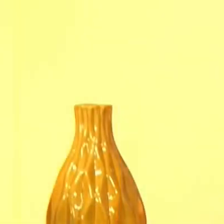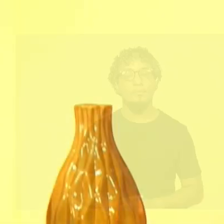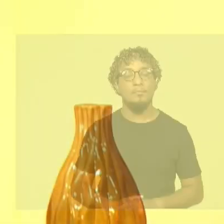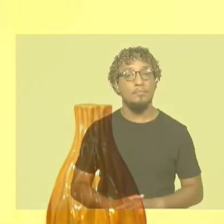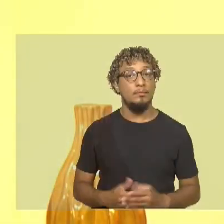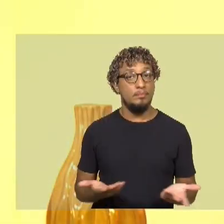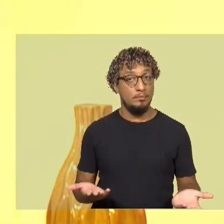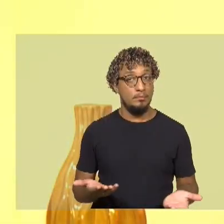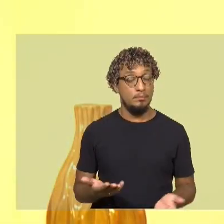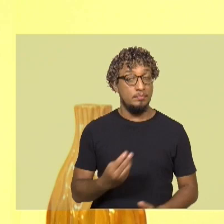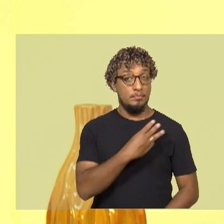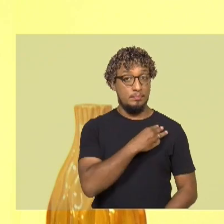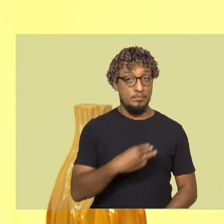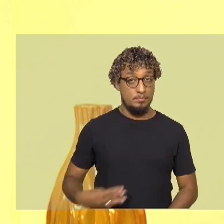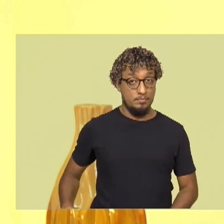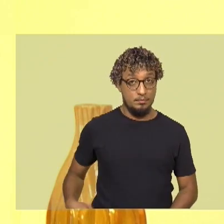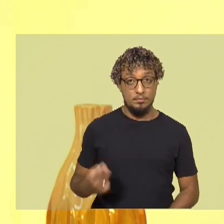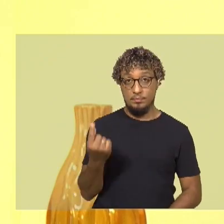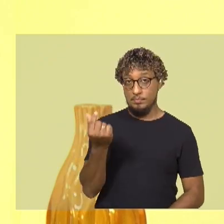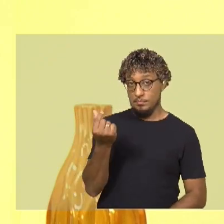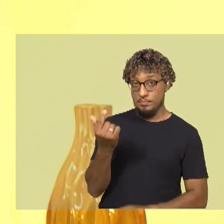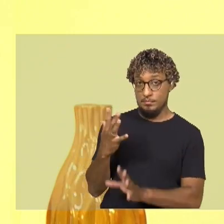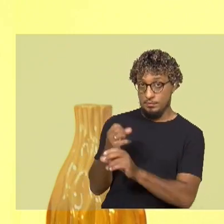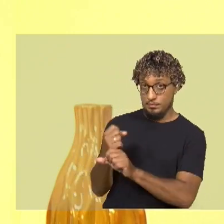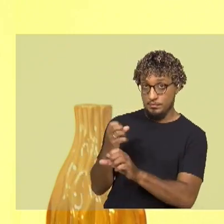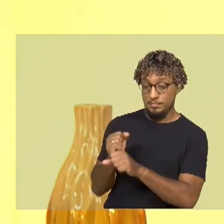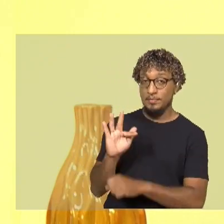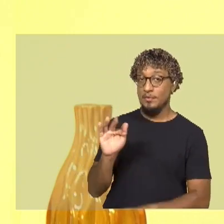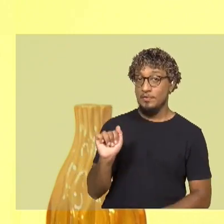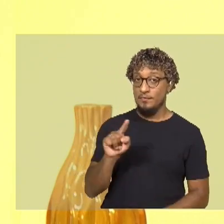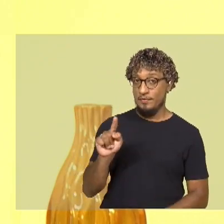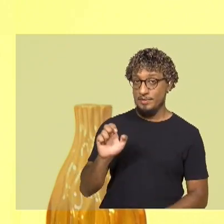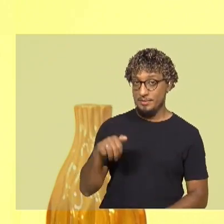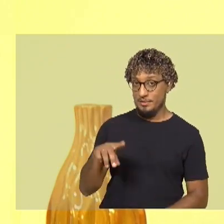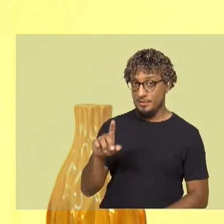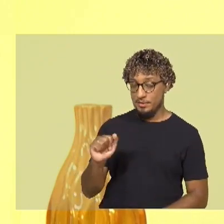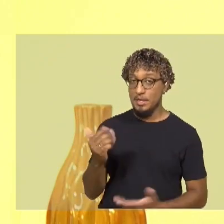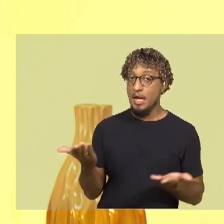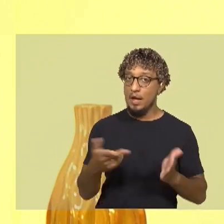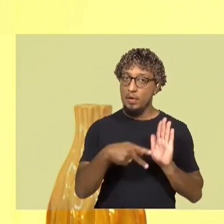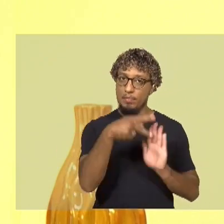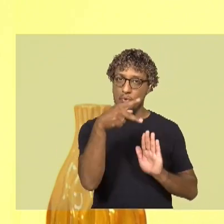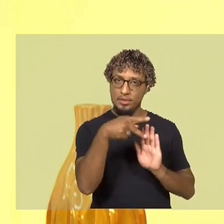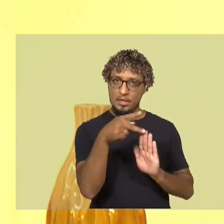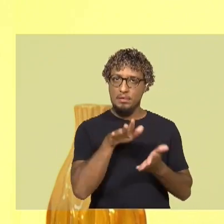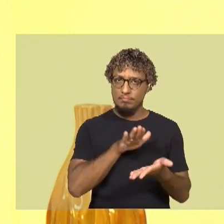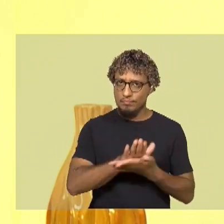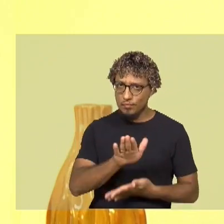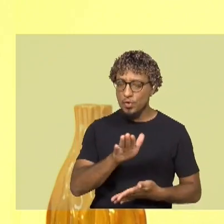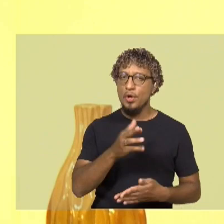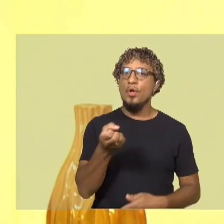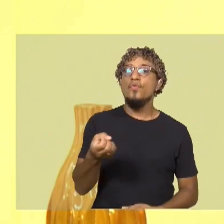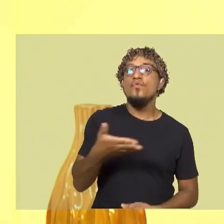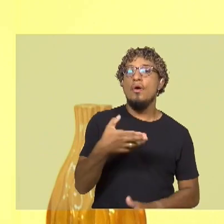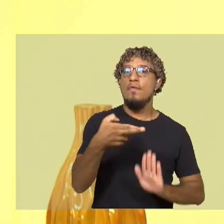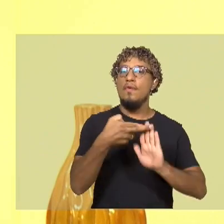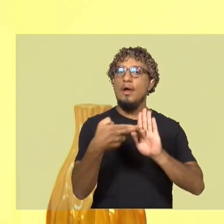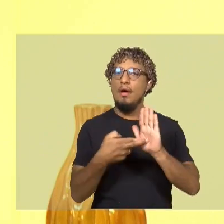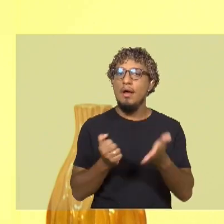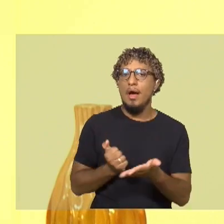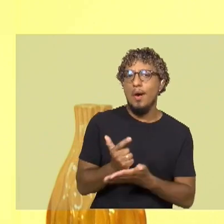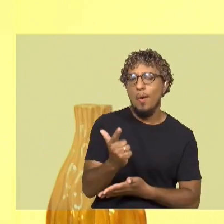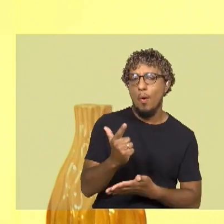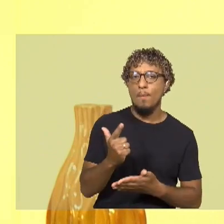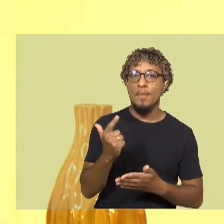O Ministério da Fazenda publicou recentemente uma portaria que cria novas regras para compras internacionais